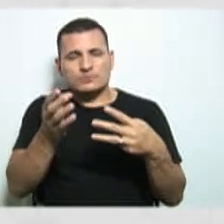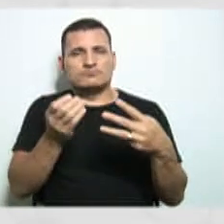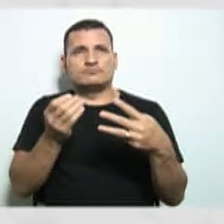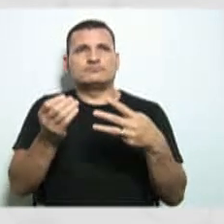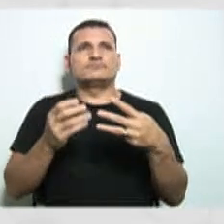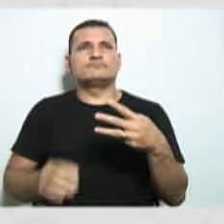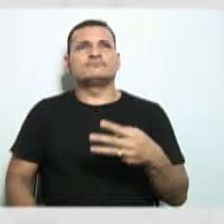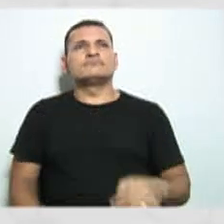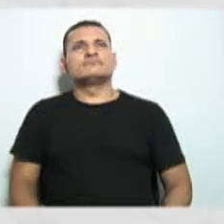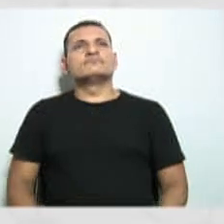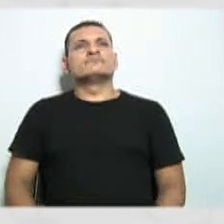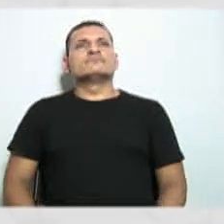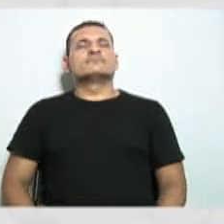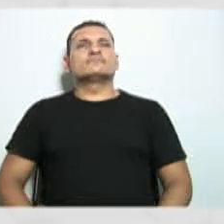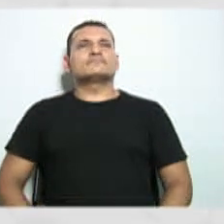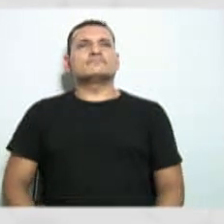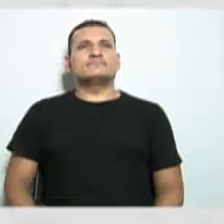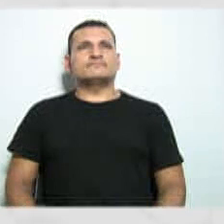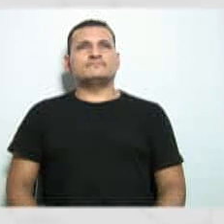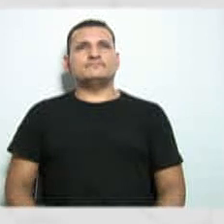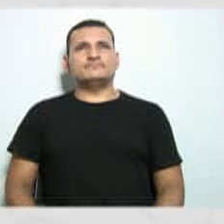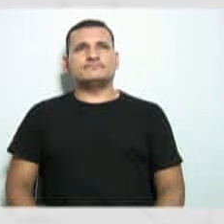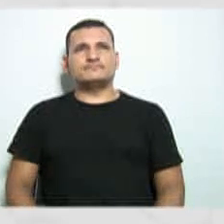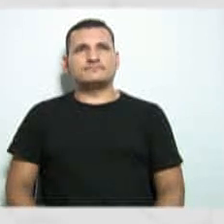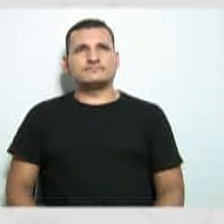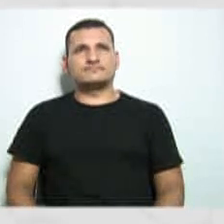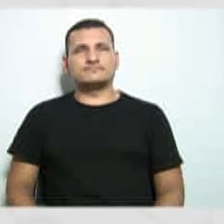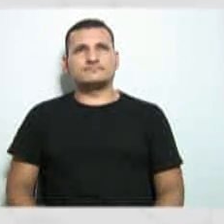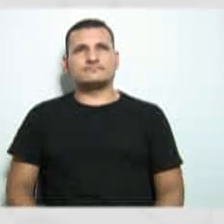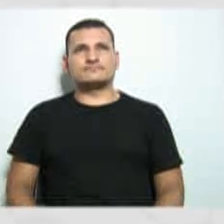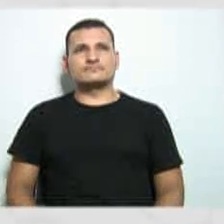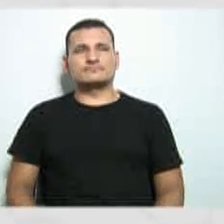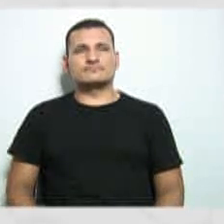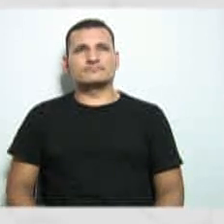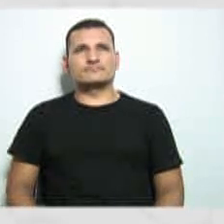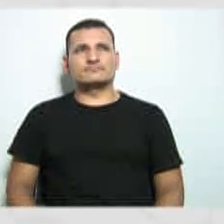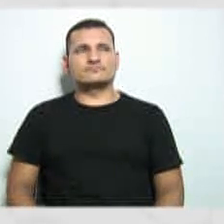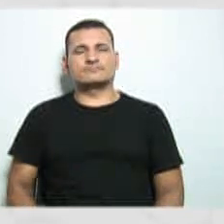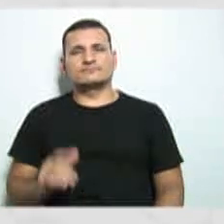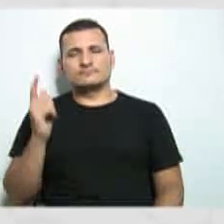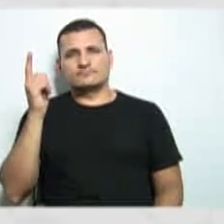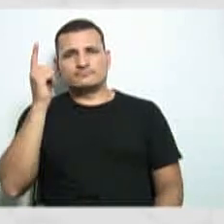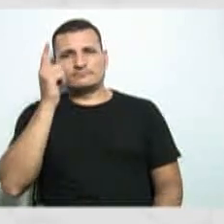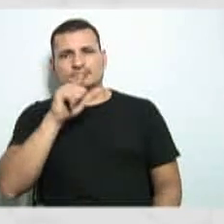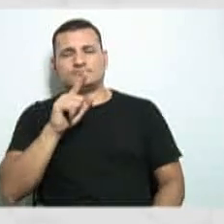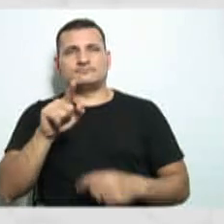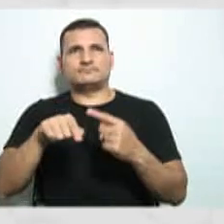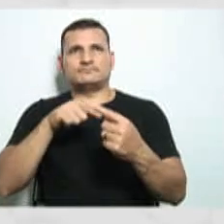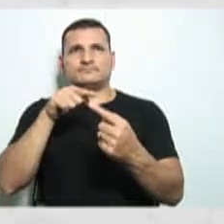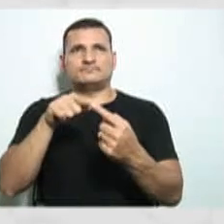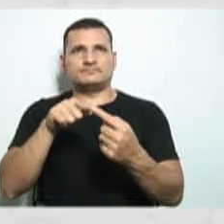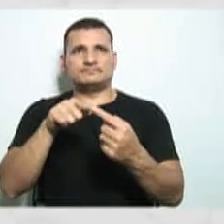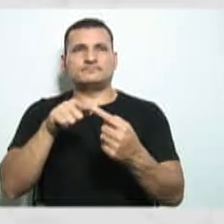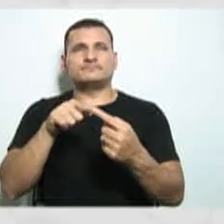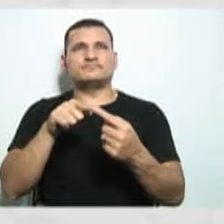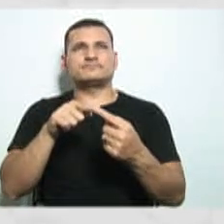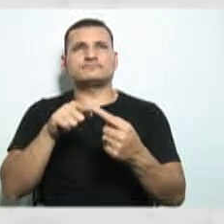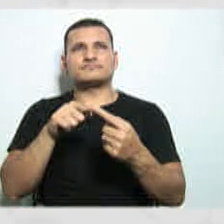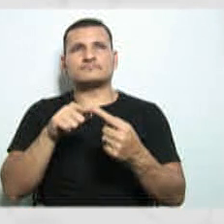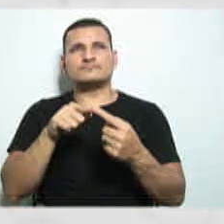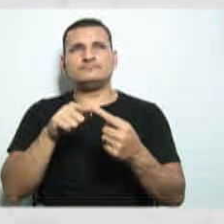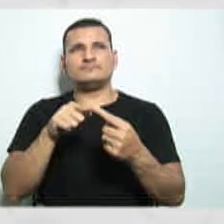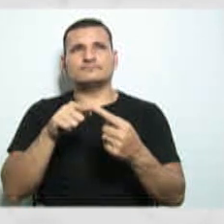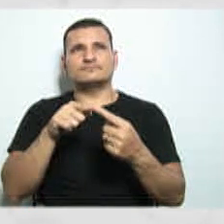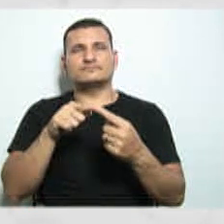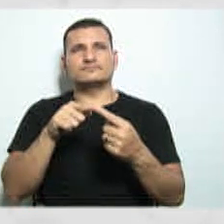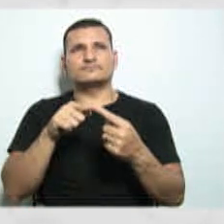colocar aqui meios necessários para que eu consiga alcançar. Tá? Então são